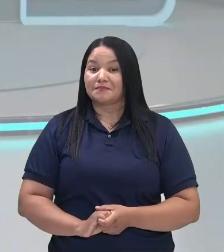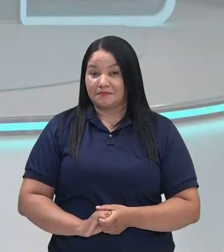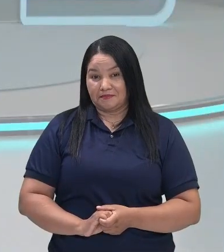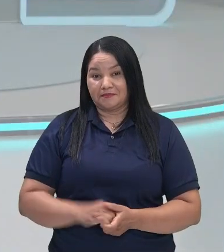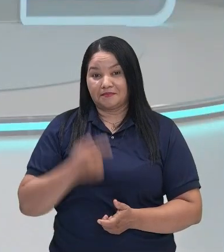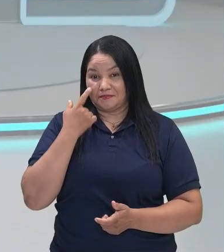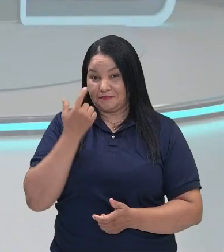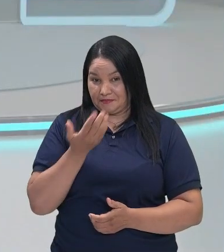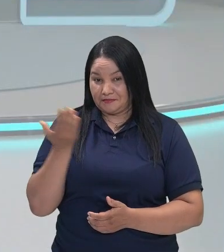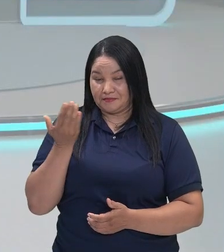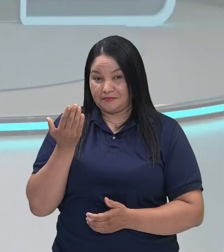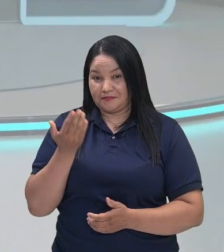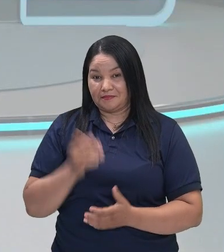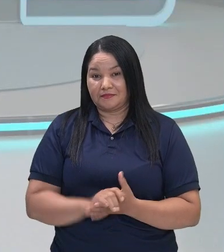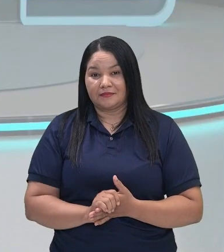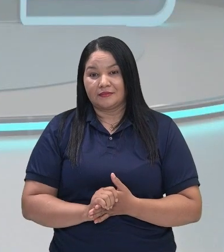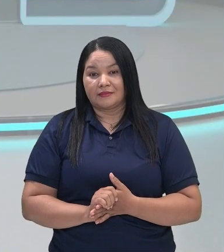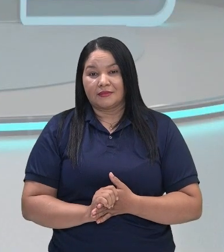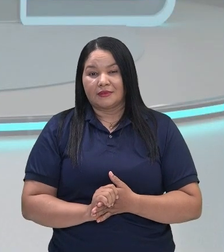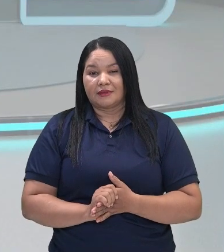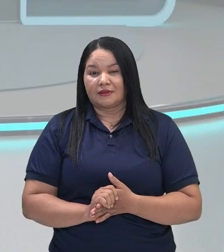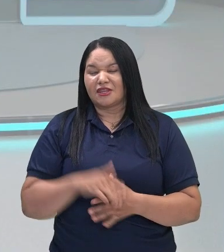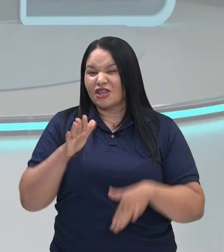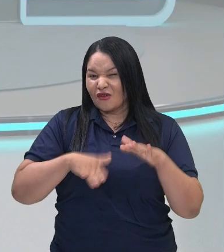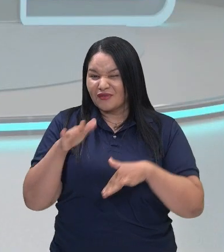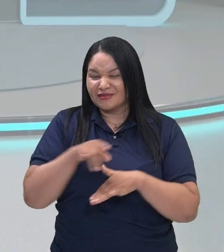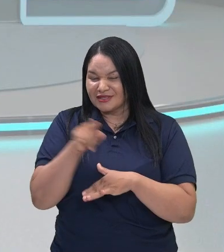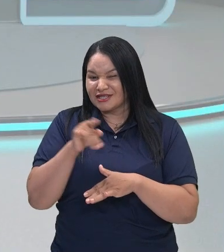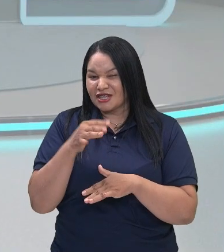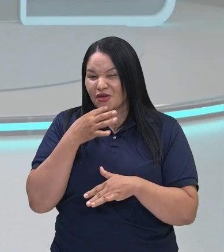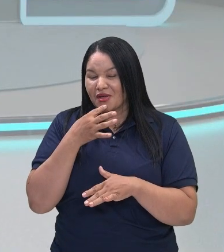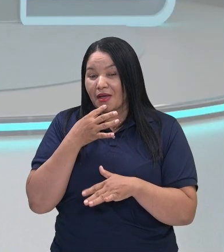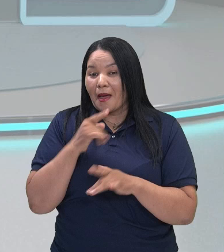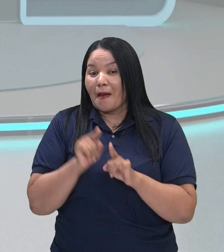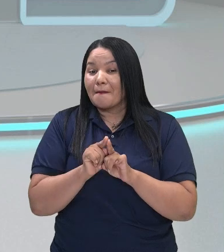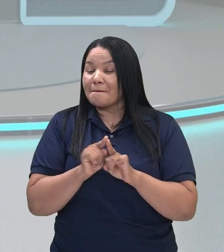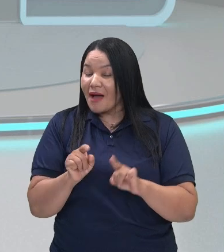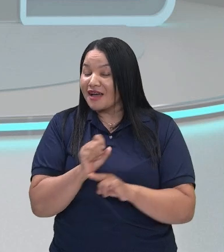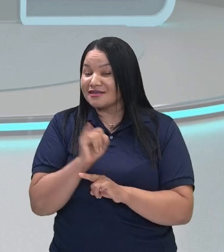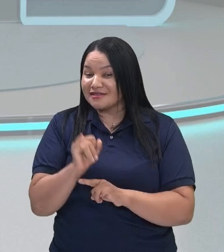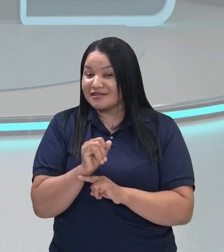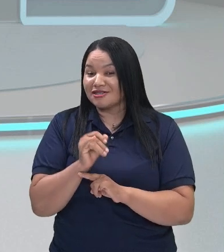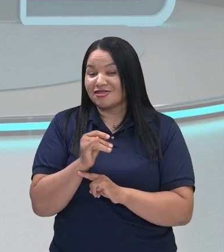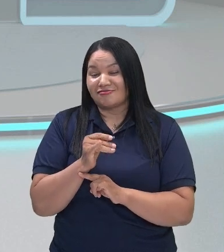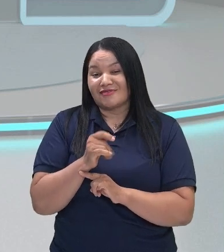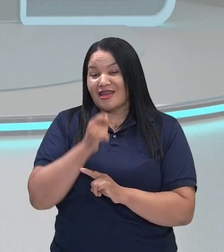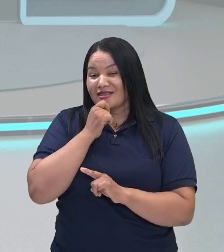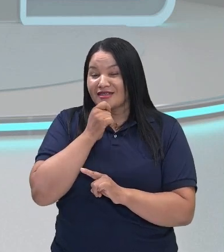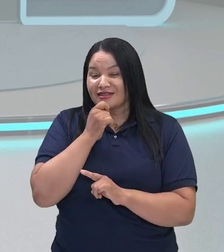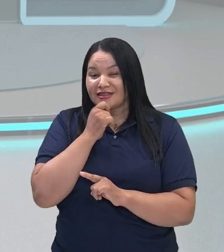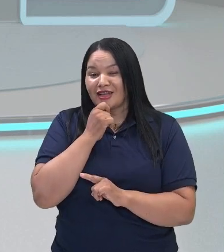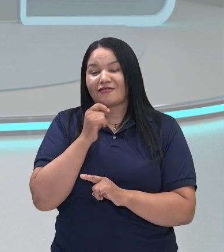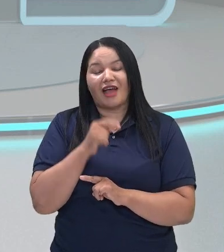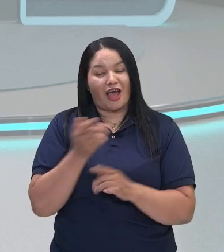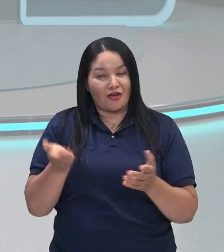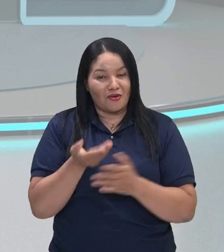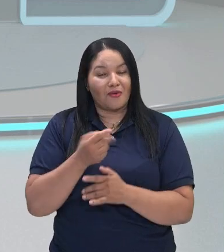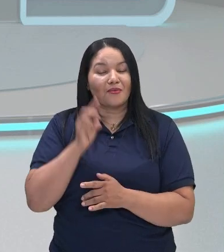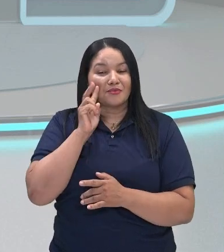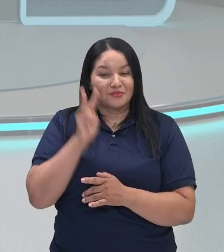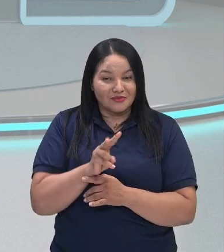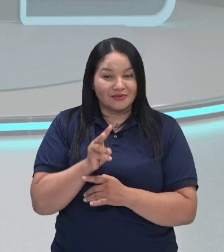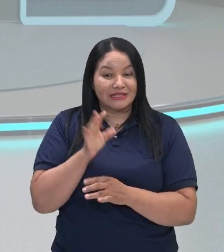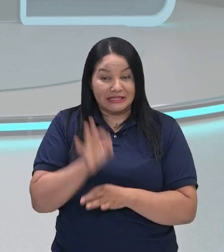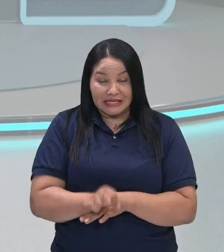Muito bem, você já devia conhecer, mas caso tivesse na dúvida, agora você tem certeza que isso